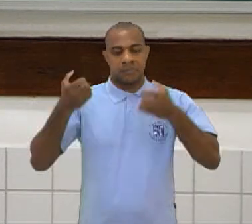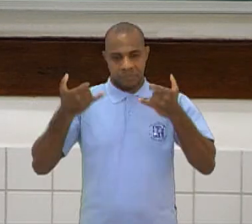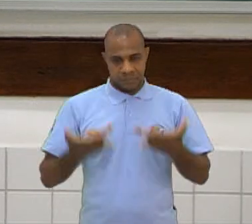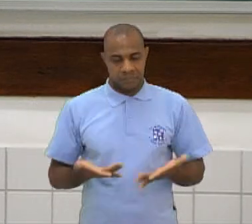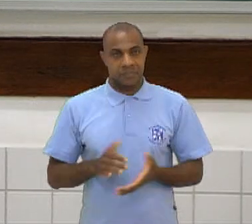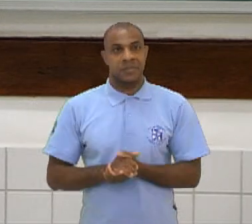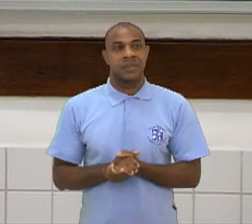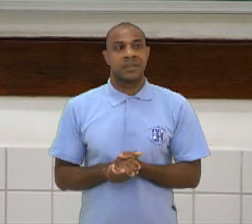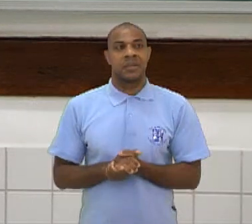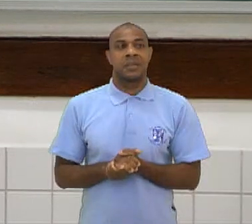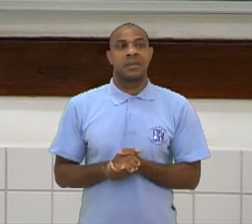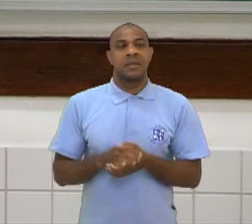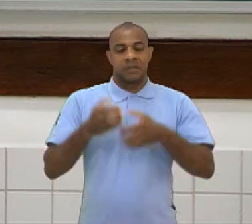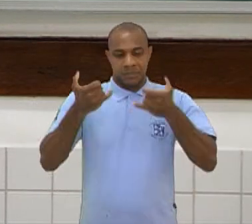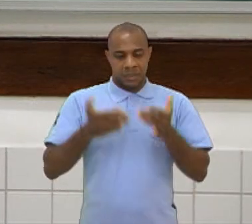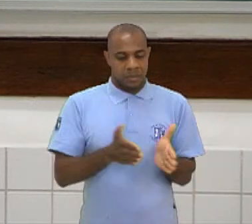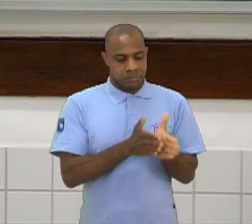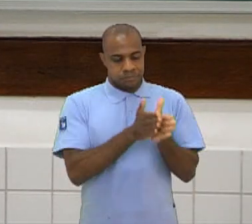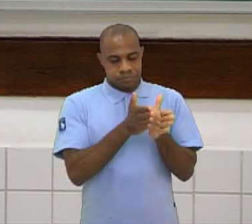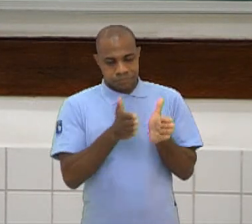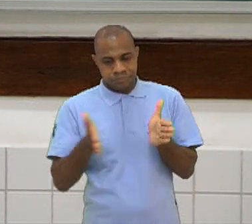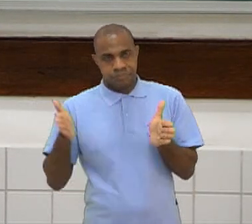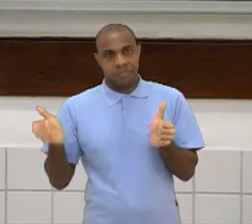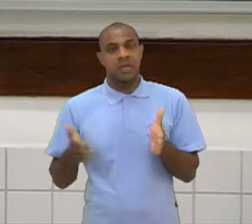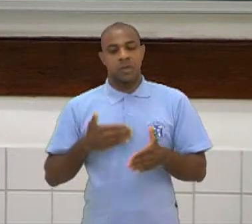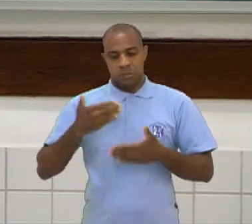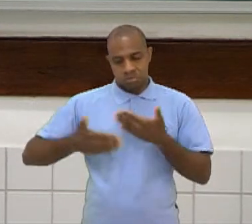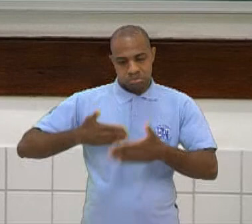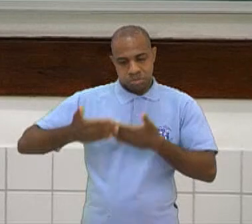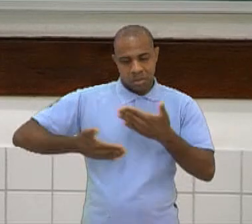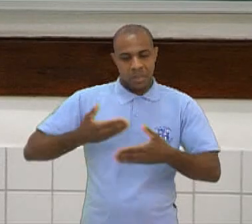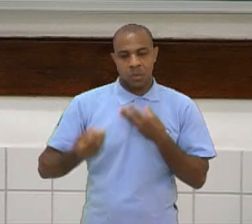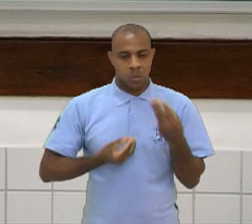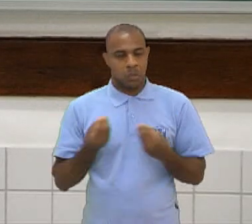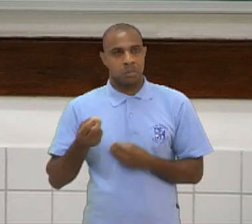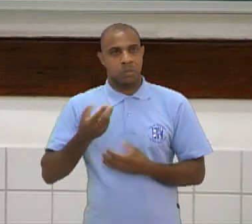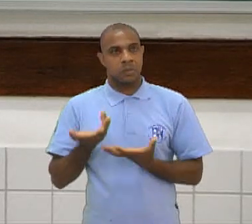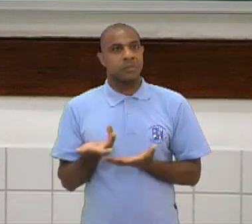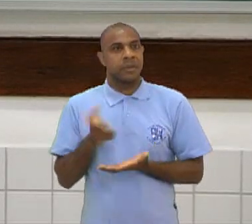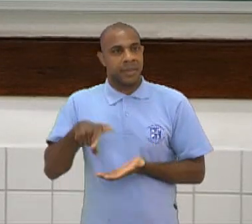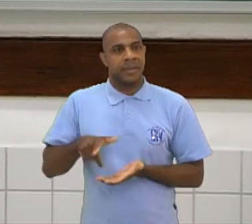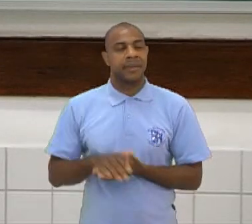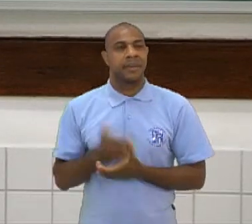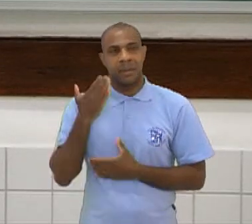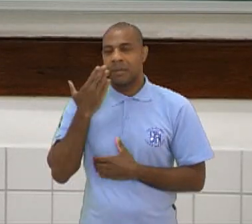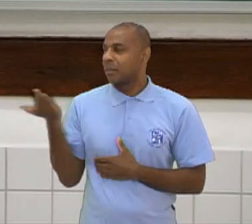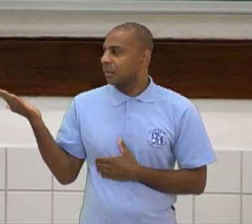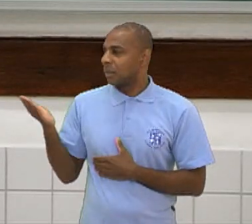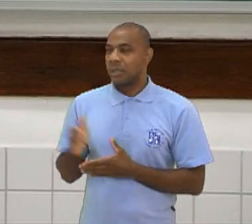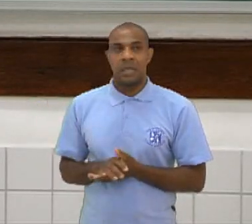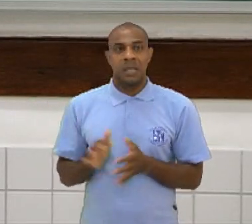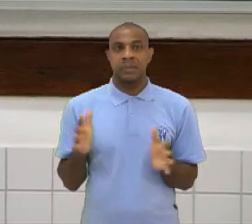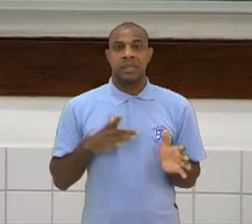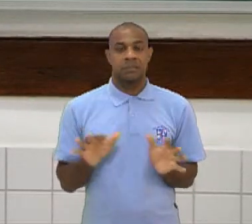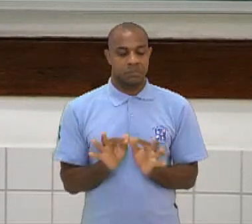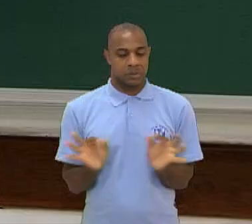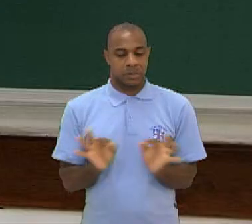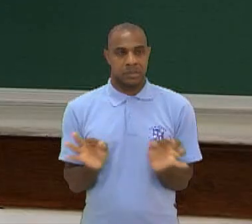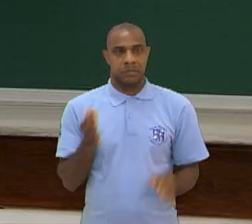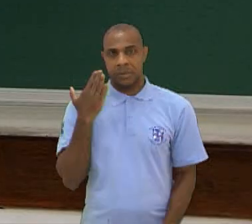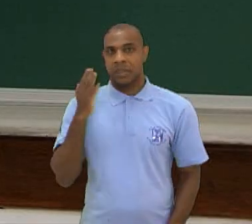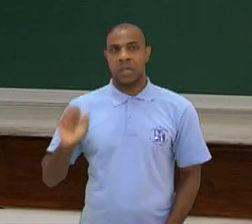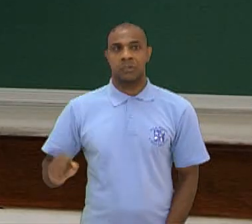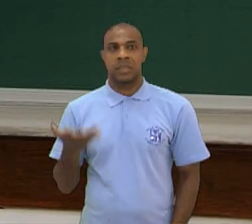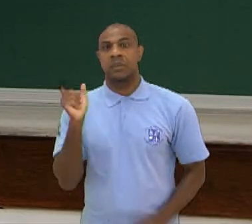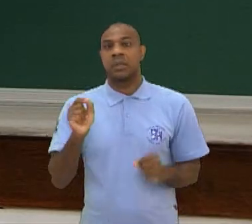nitratação, falou do processo de nitratação, nitrosação, tudo aquilo lá. Tem um processo que é um pouco mais simples, que ocorre quando os seres